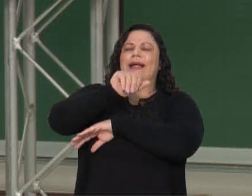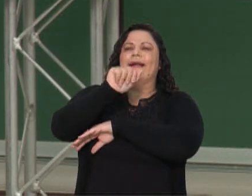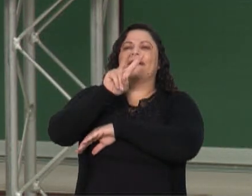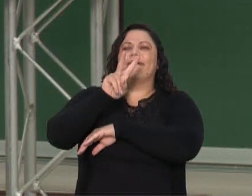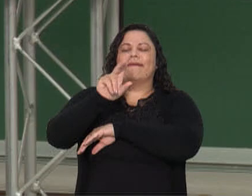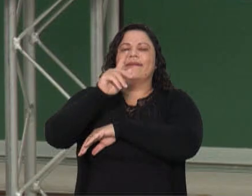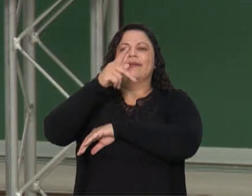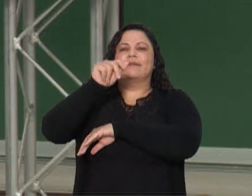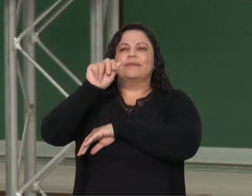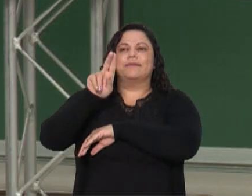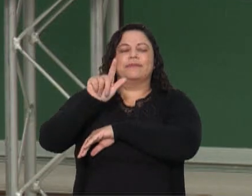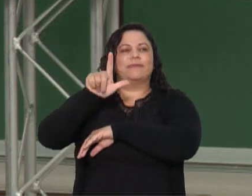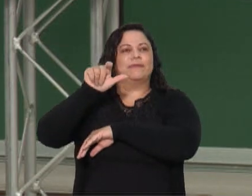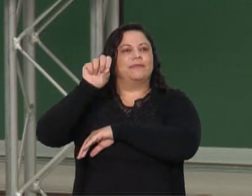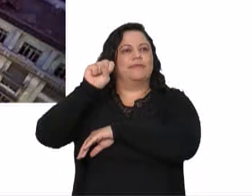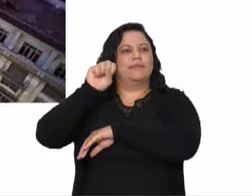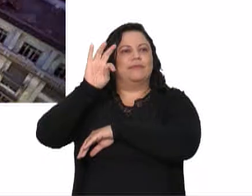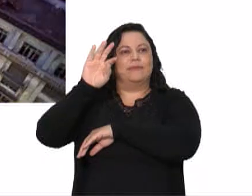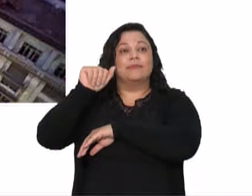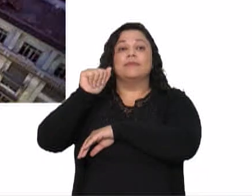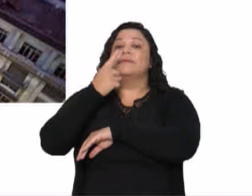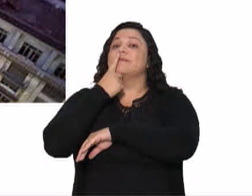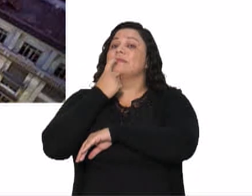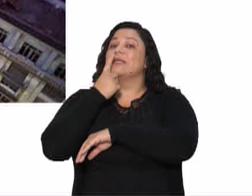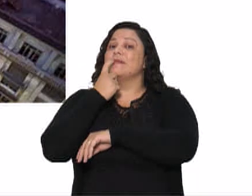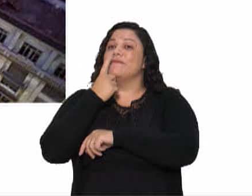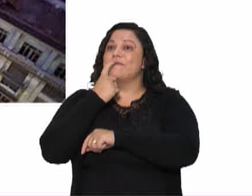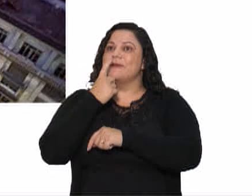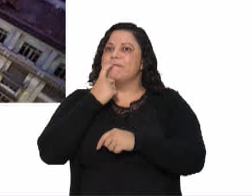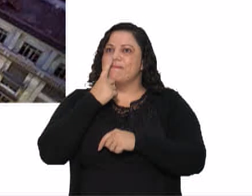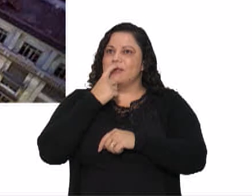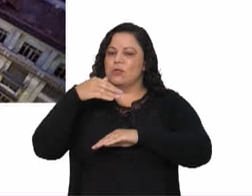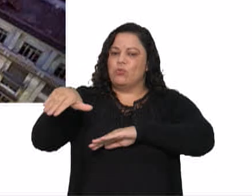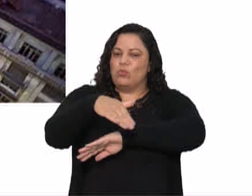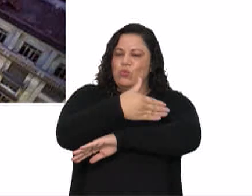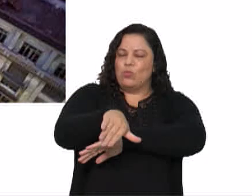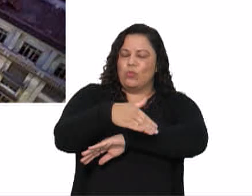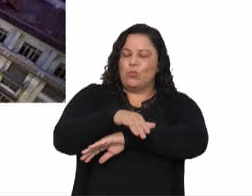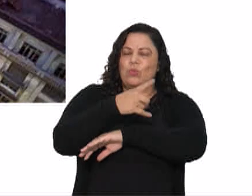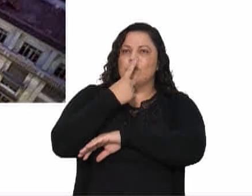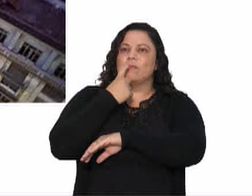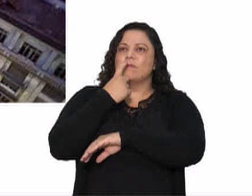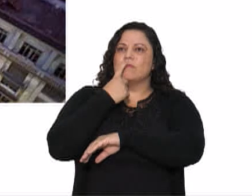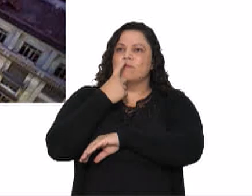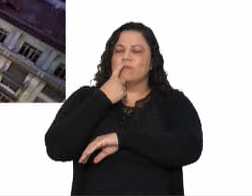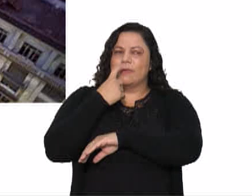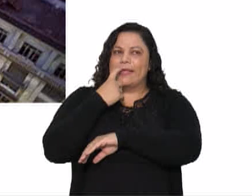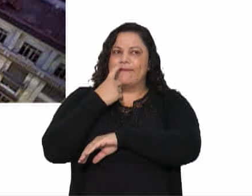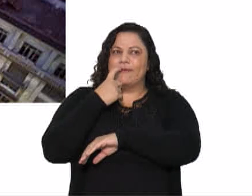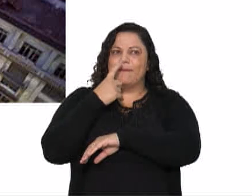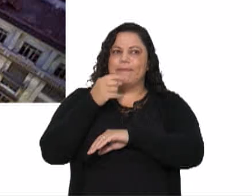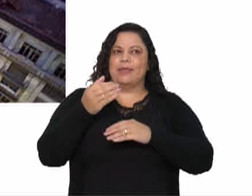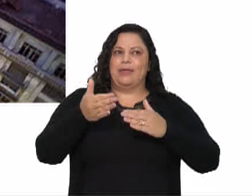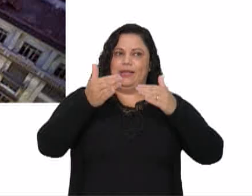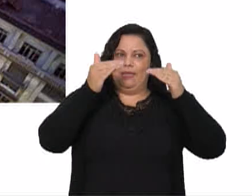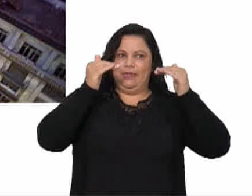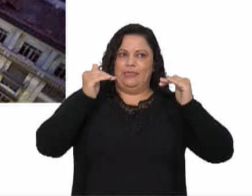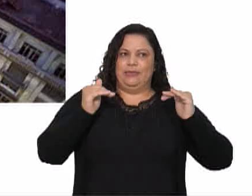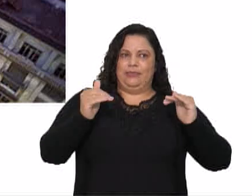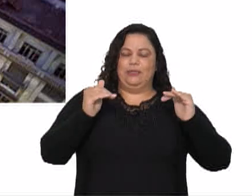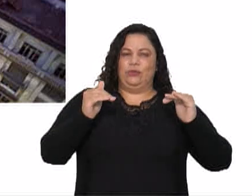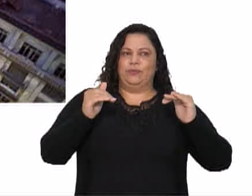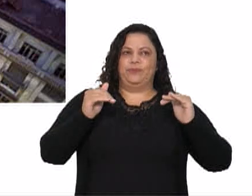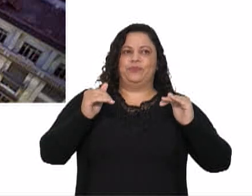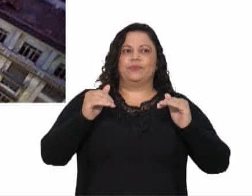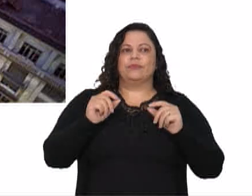Aqui, no primeiro retângulo em vermelho, é a Avenida Paulista, tá? Que é, fica, o MASP fica bem na beiradinha ali da Avenida Paulista. E